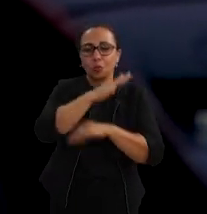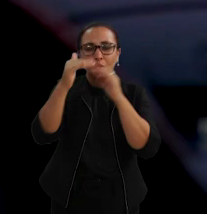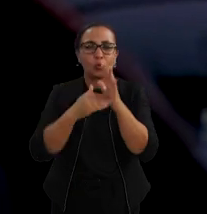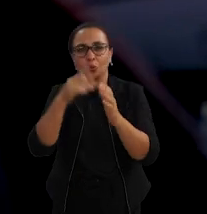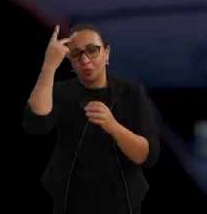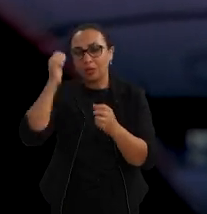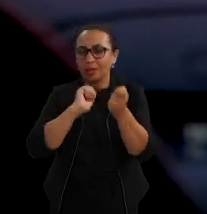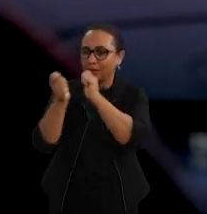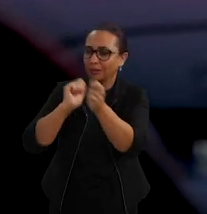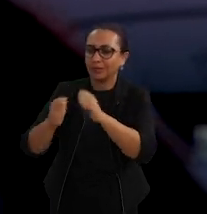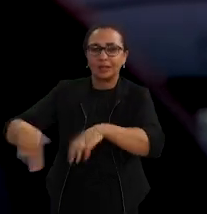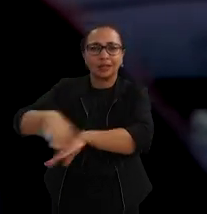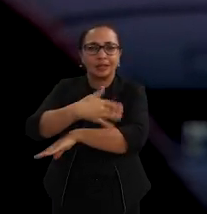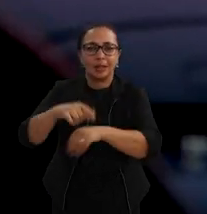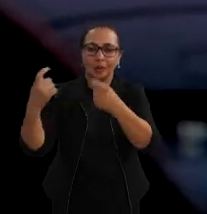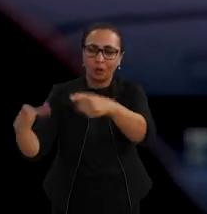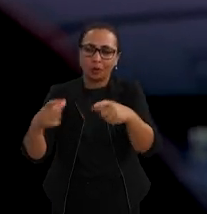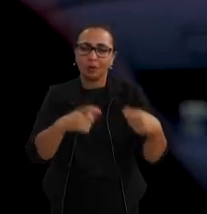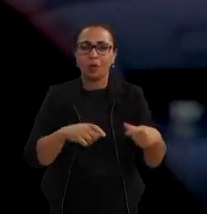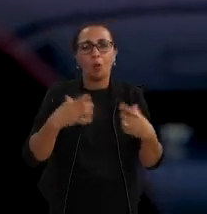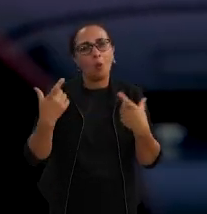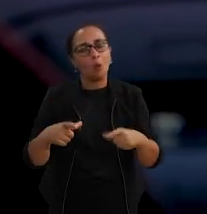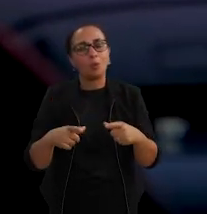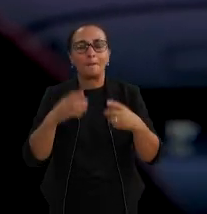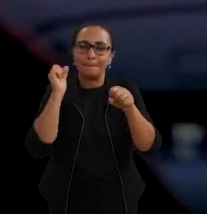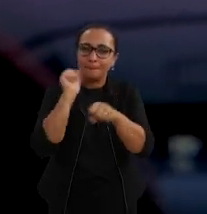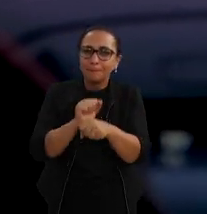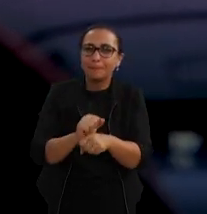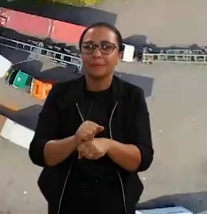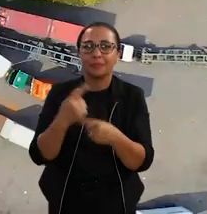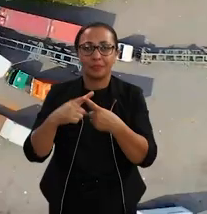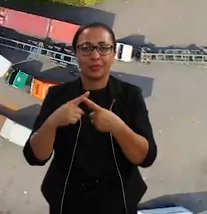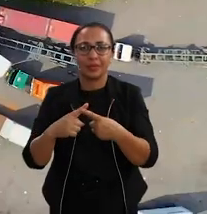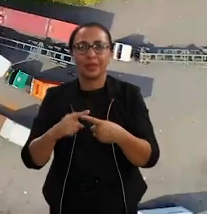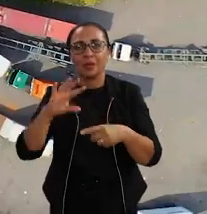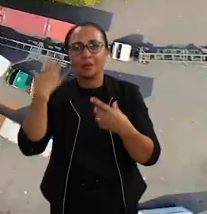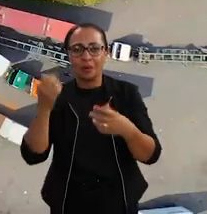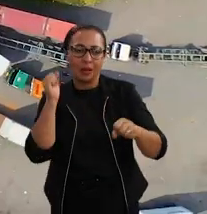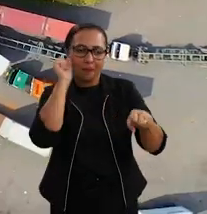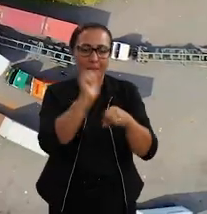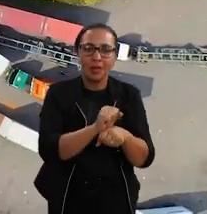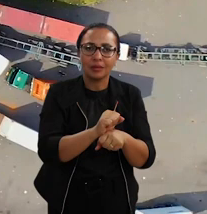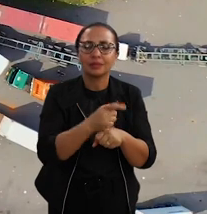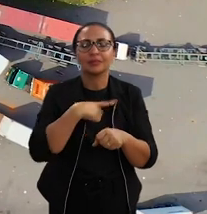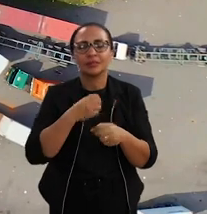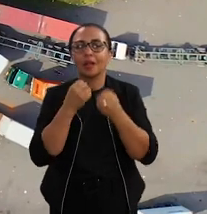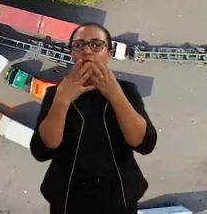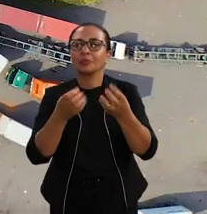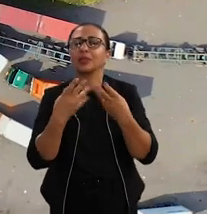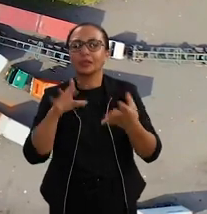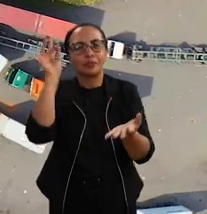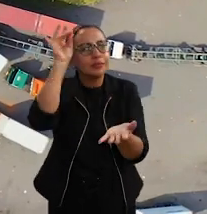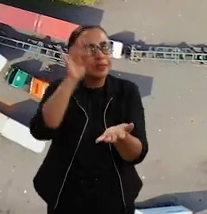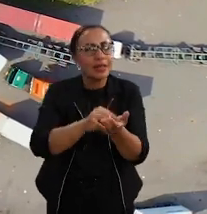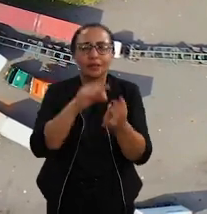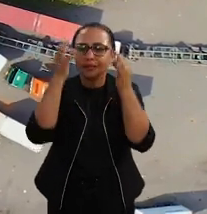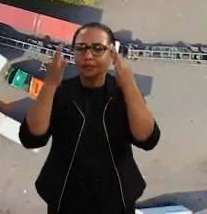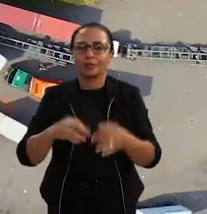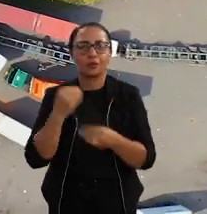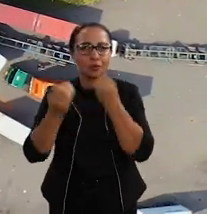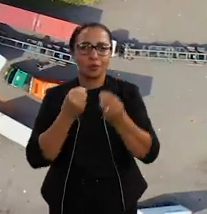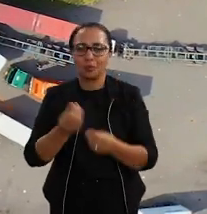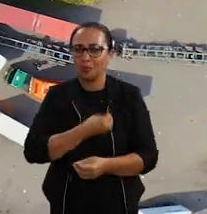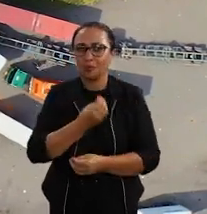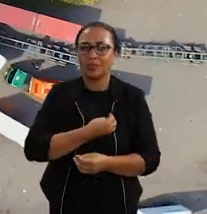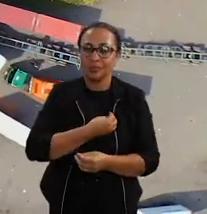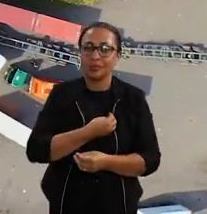os profissionais na estrada, nos lugares onde eles costumam parar, porque em loco eles conseguem dar informações mais precisas de